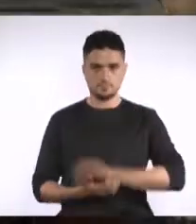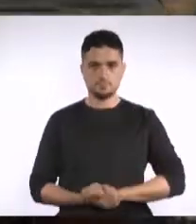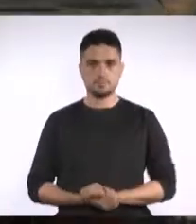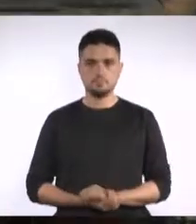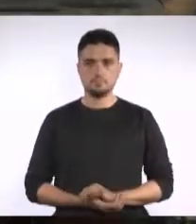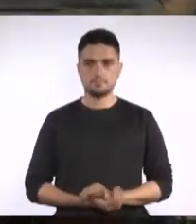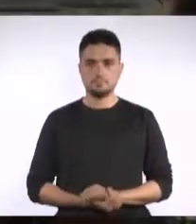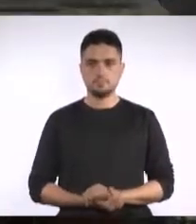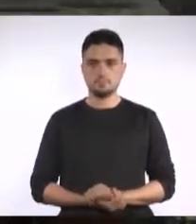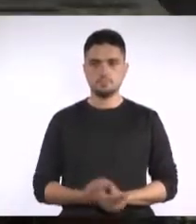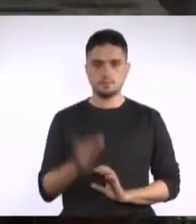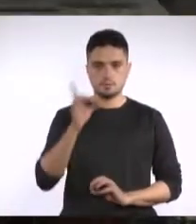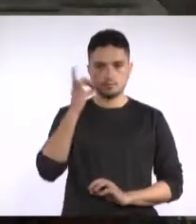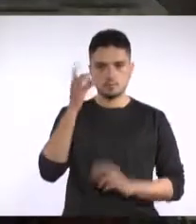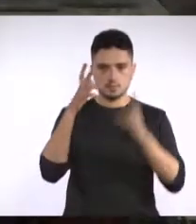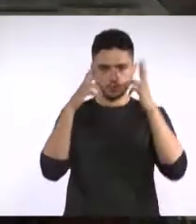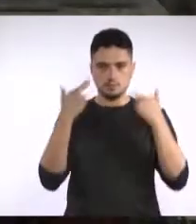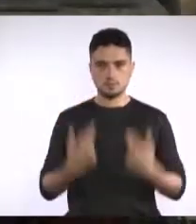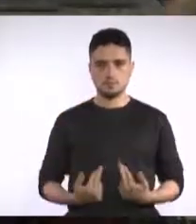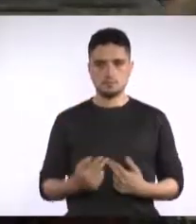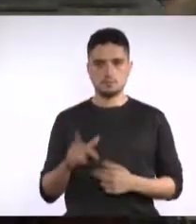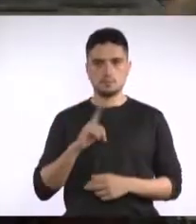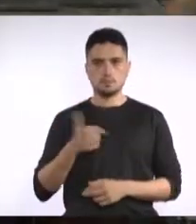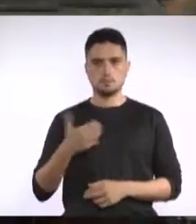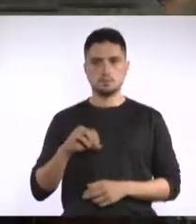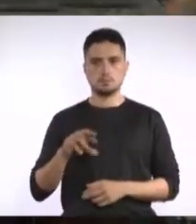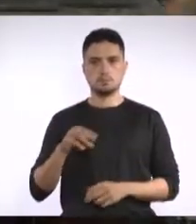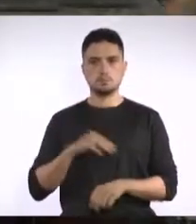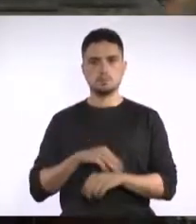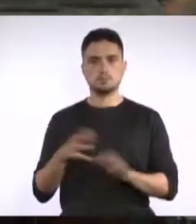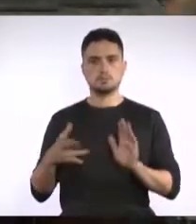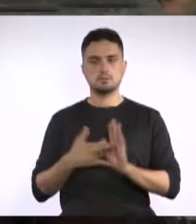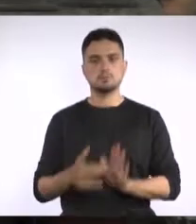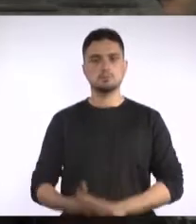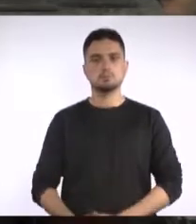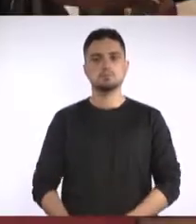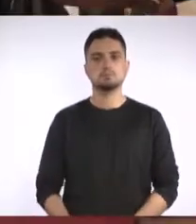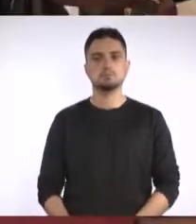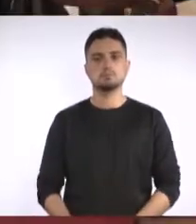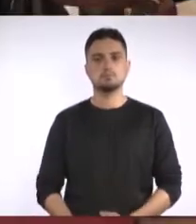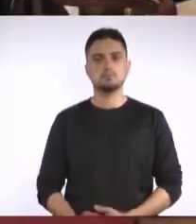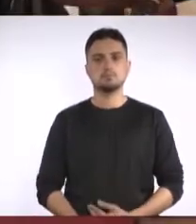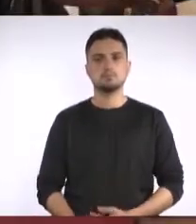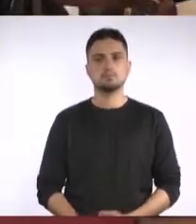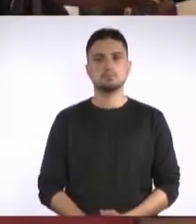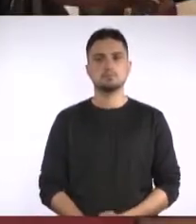Deputada Renata Souza, Vossa Excelência possui 10 minutos regimentais. Bom,